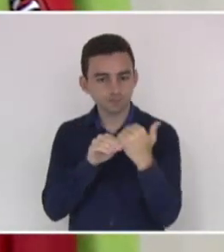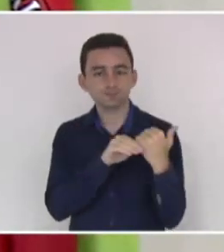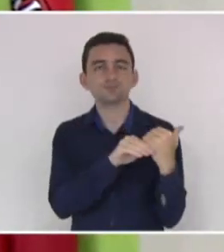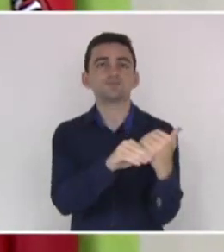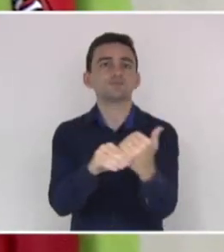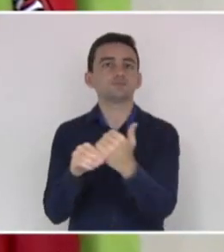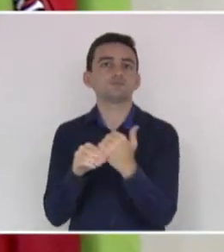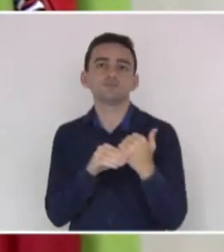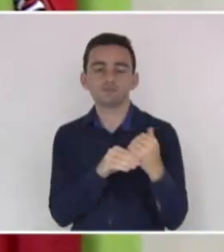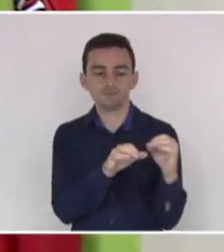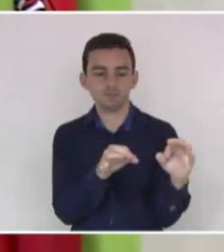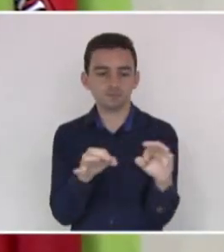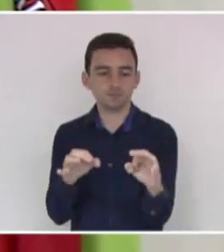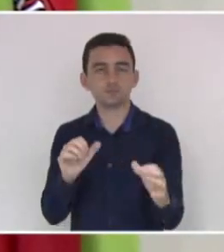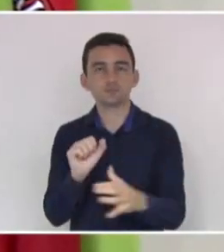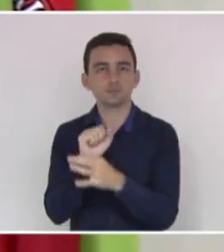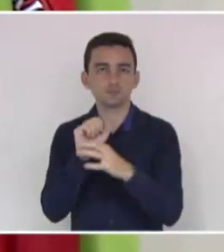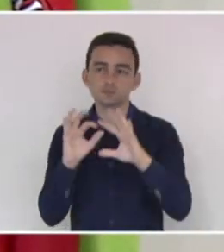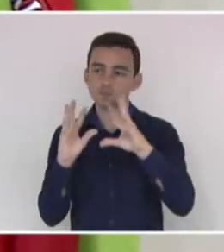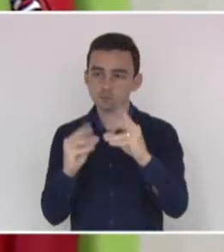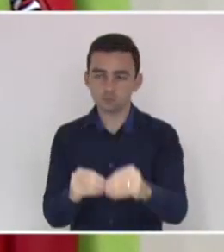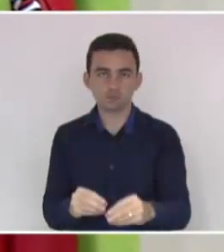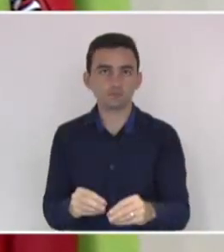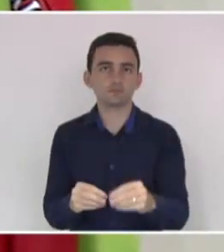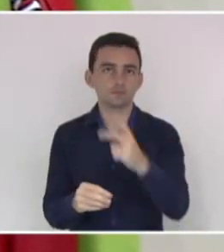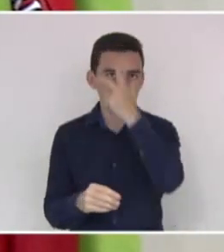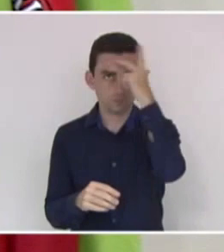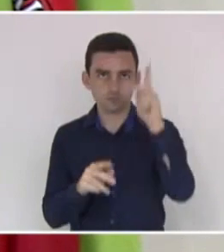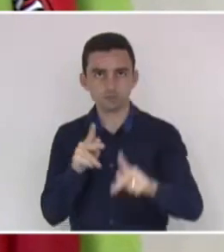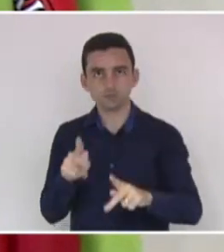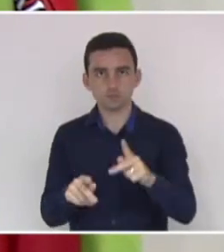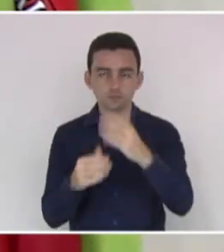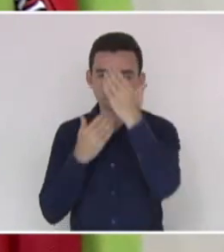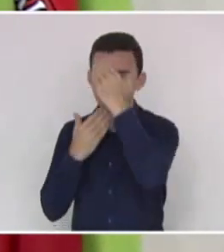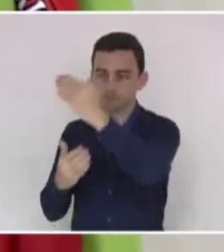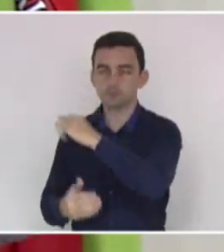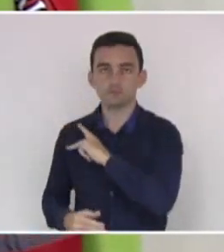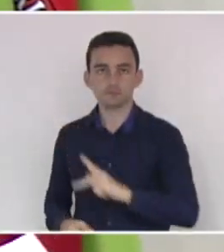segurança a todos os habitantes do Vale do Rio Tijuca. Muito obrigado, senhor presidente.